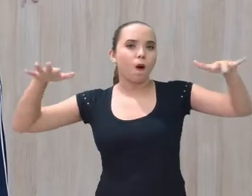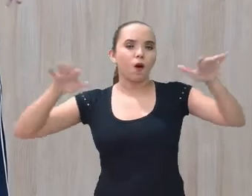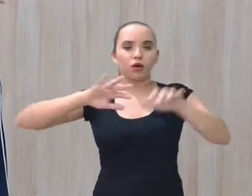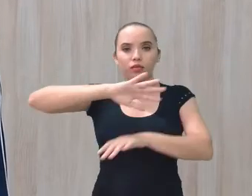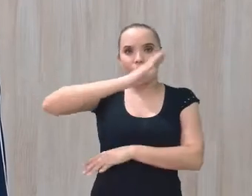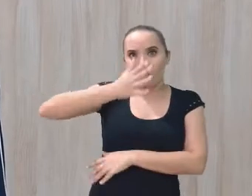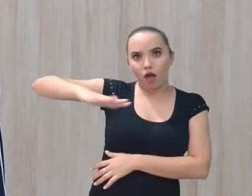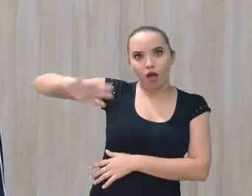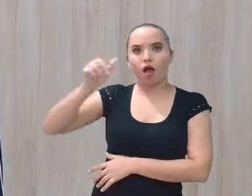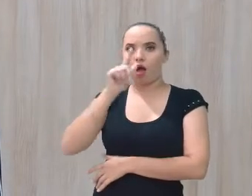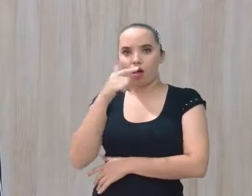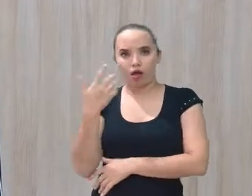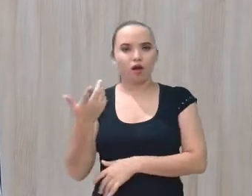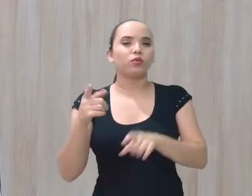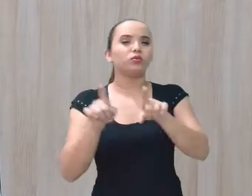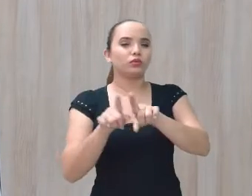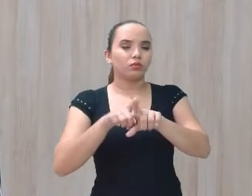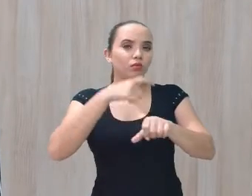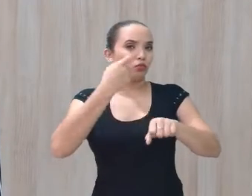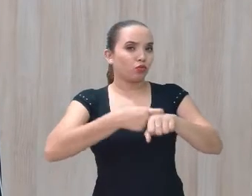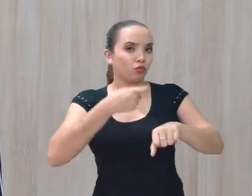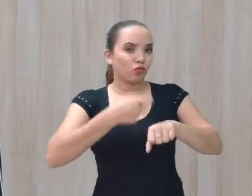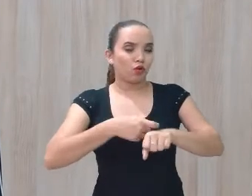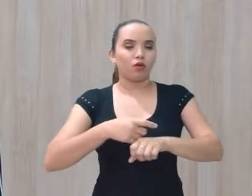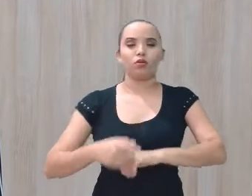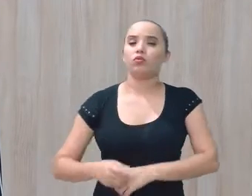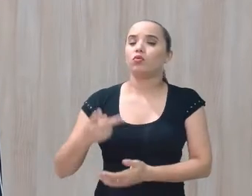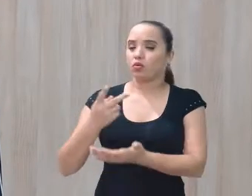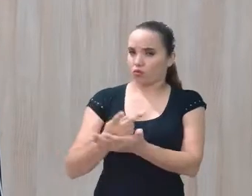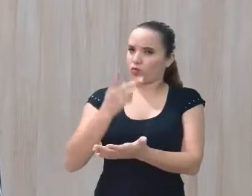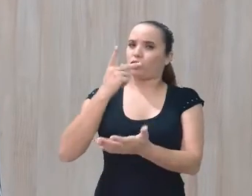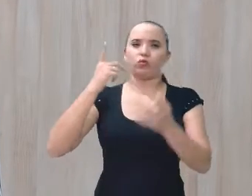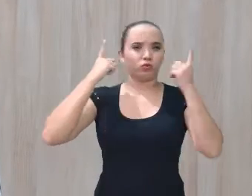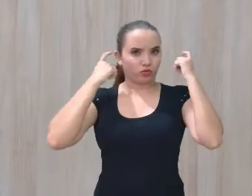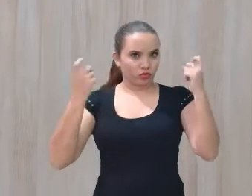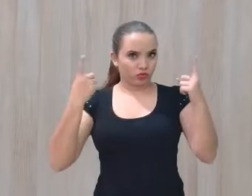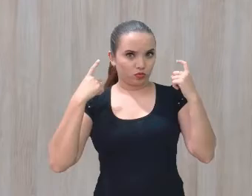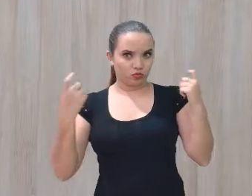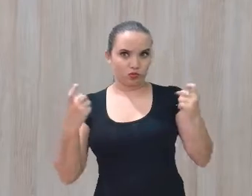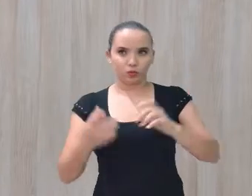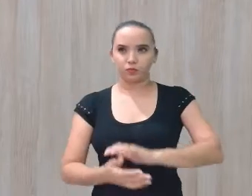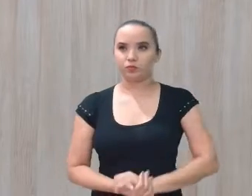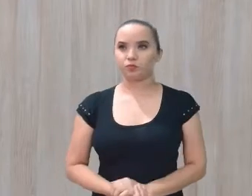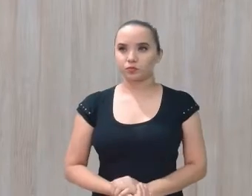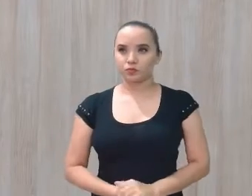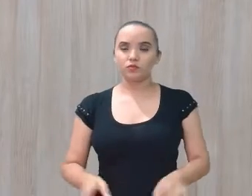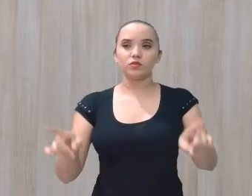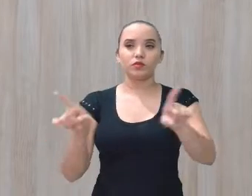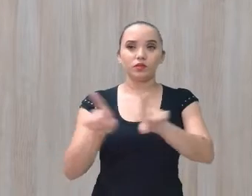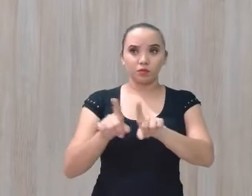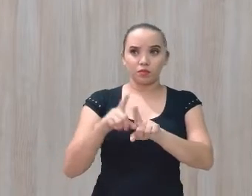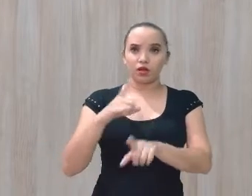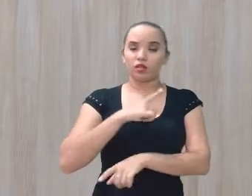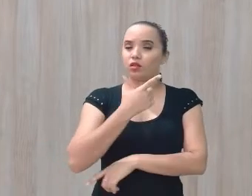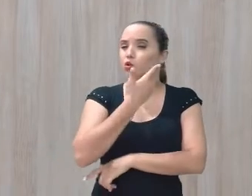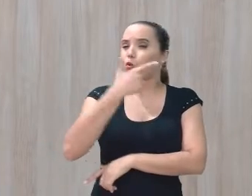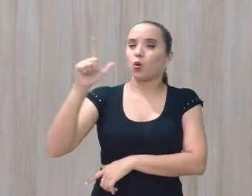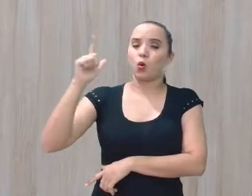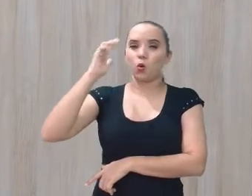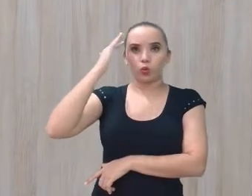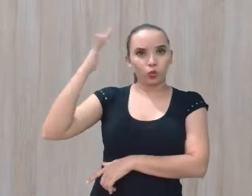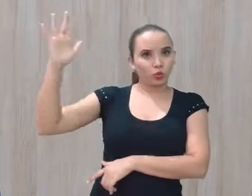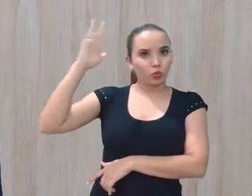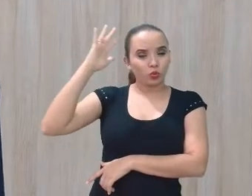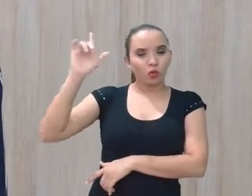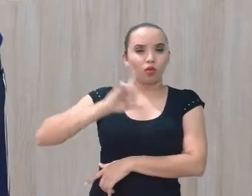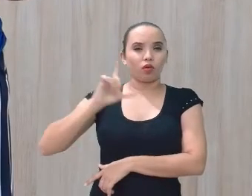a matéria sólida, que acontece a sonoridade. E aí a gente tem também outro físico,